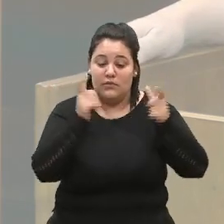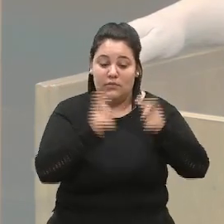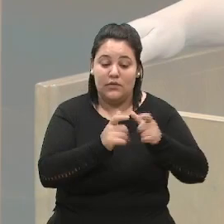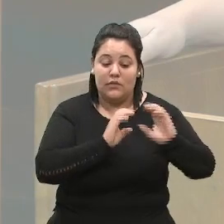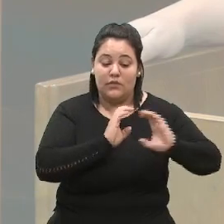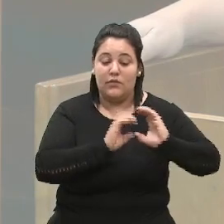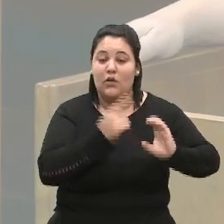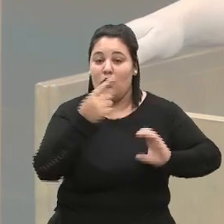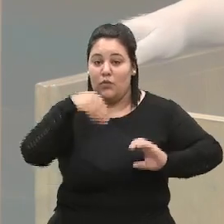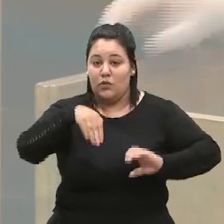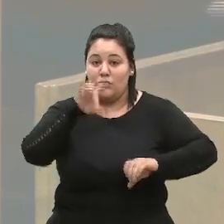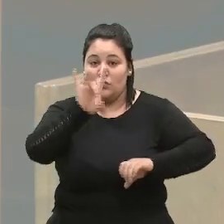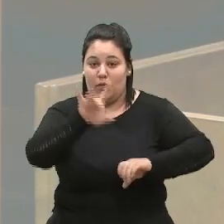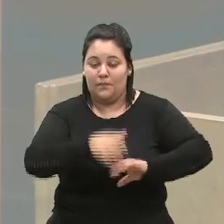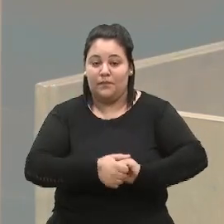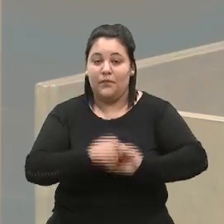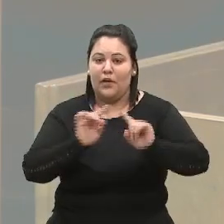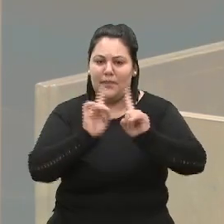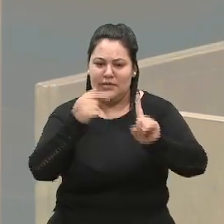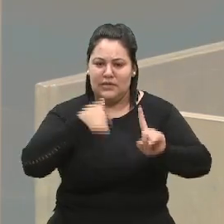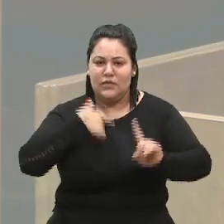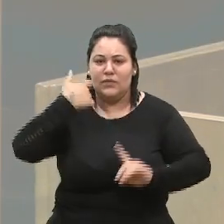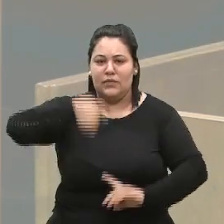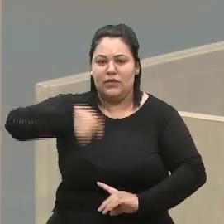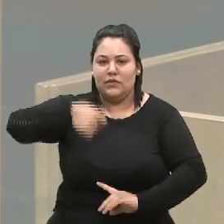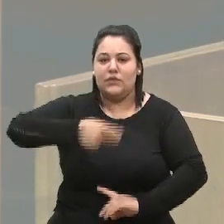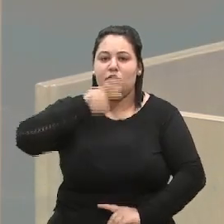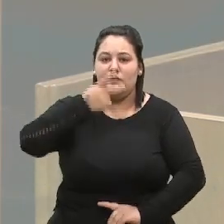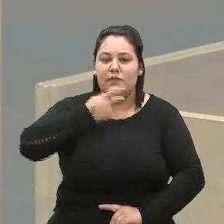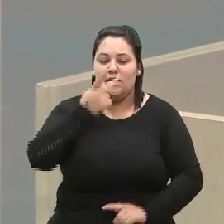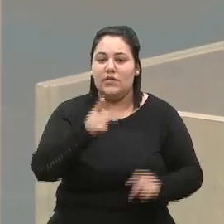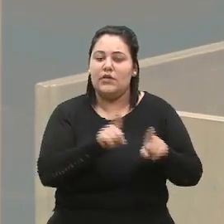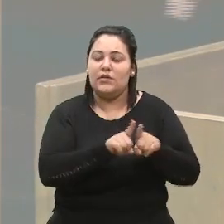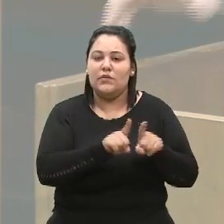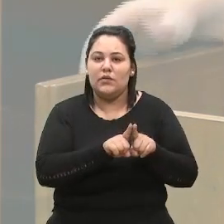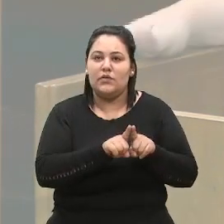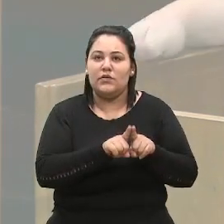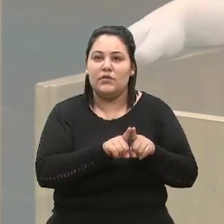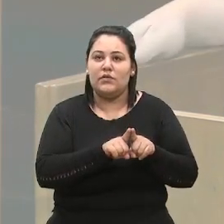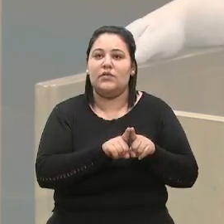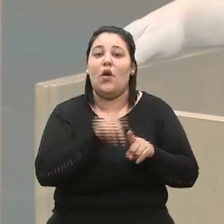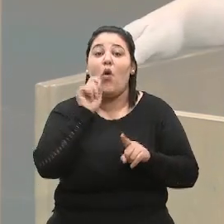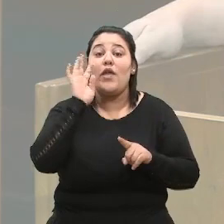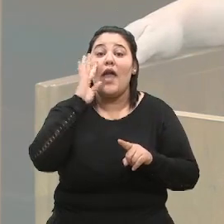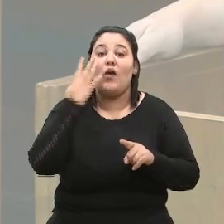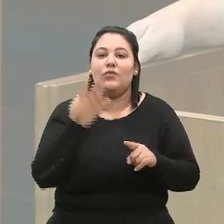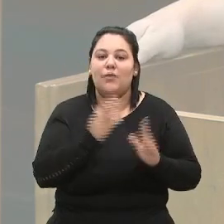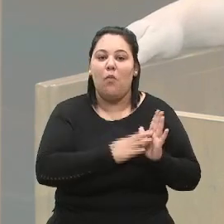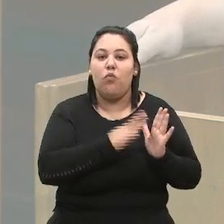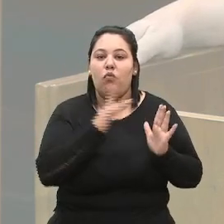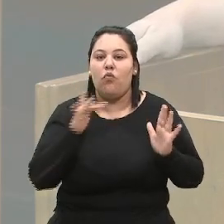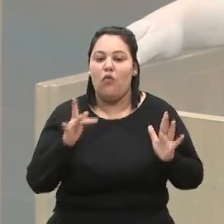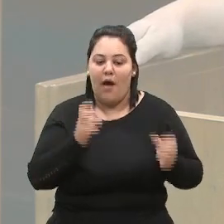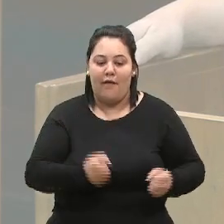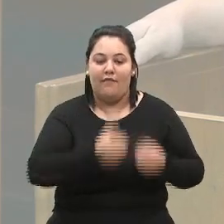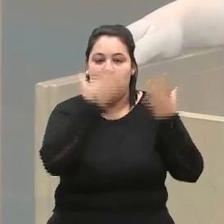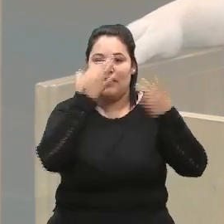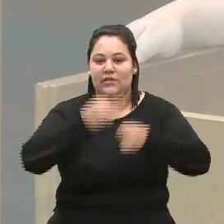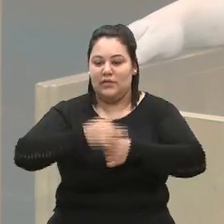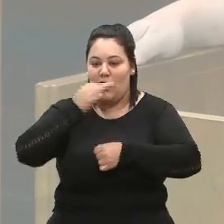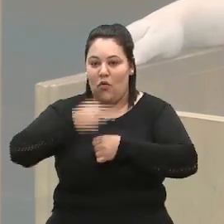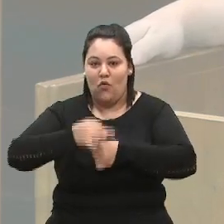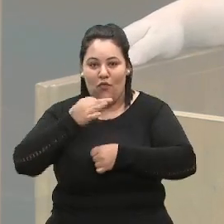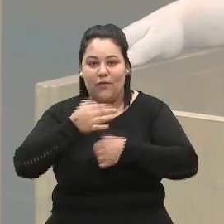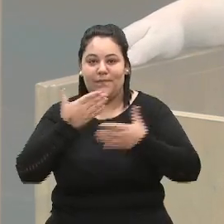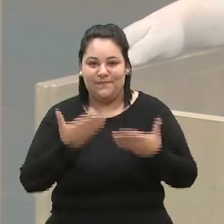minuto só. Mas eu preciso falar do que aconteceu durante a festa da uva, que